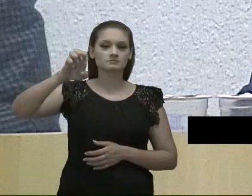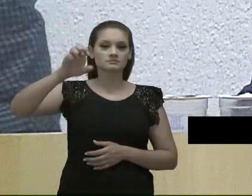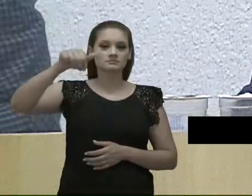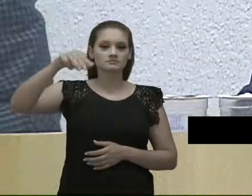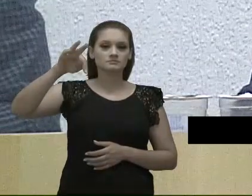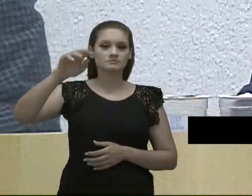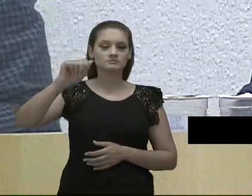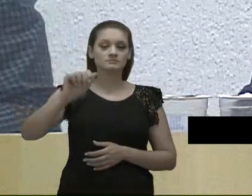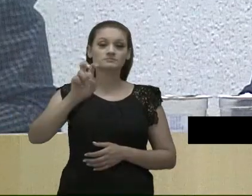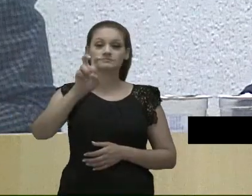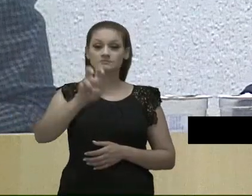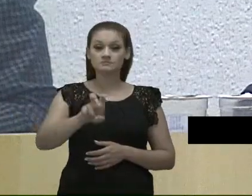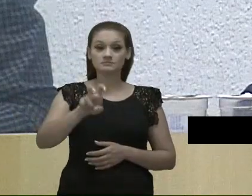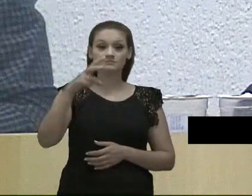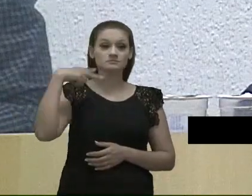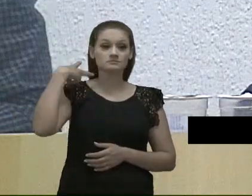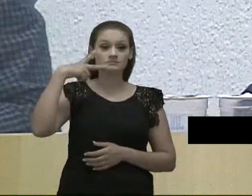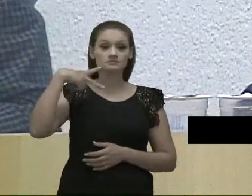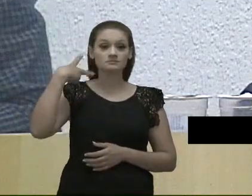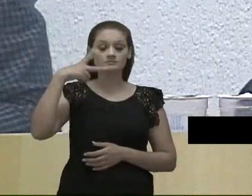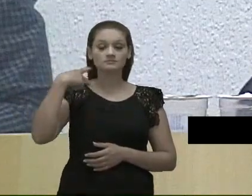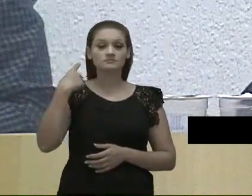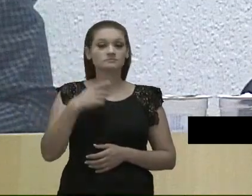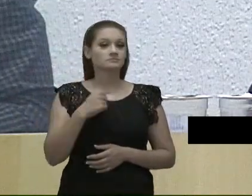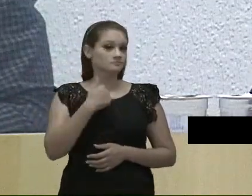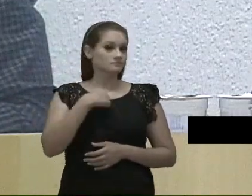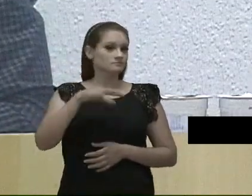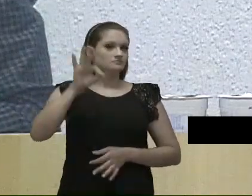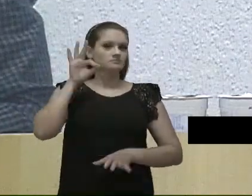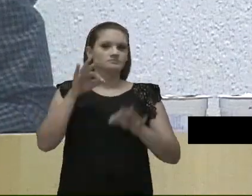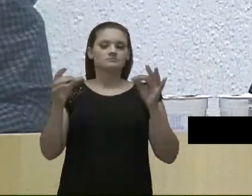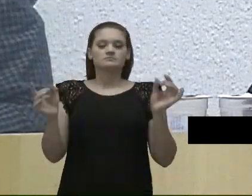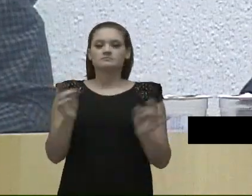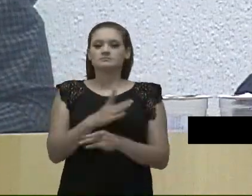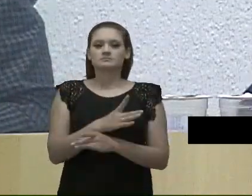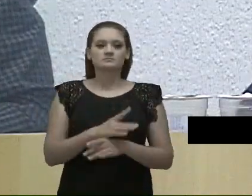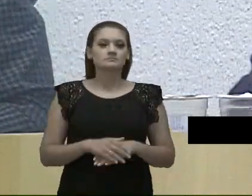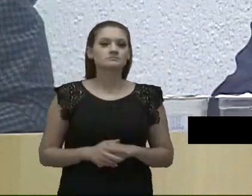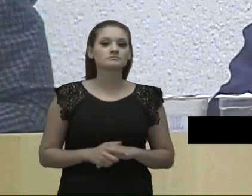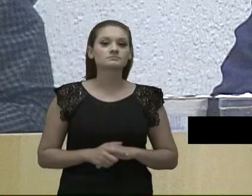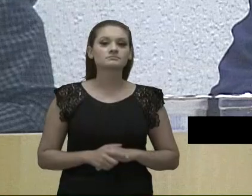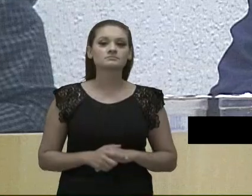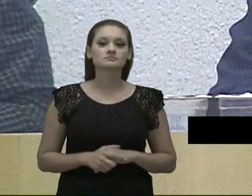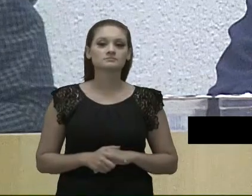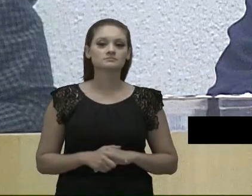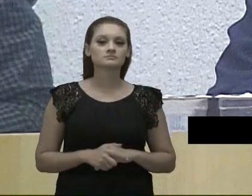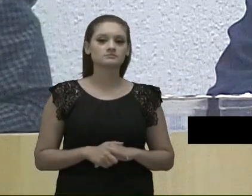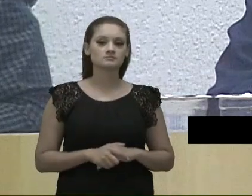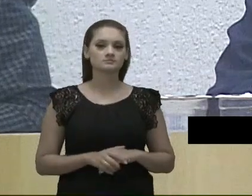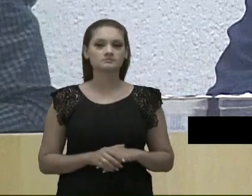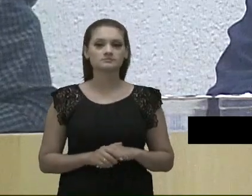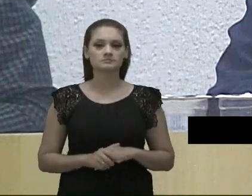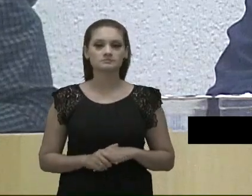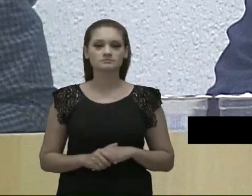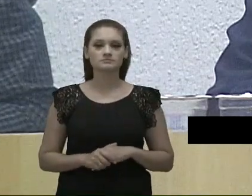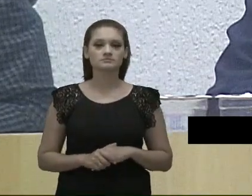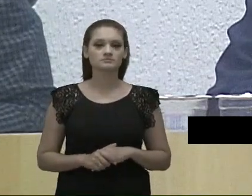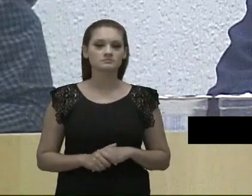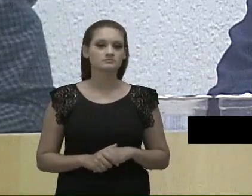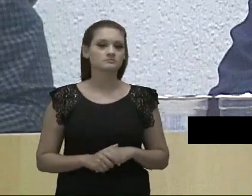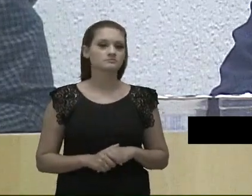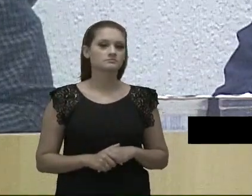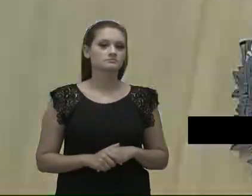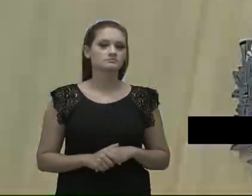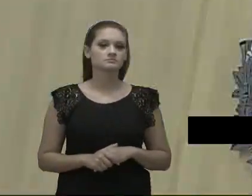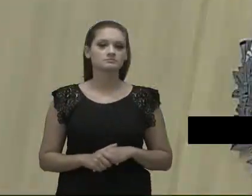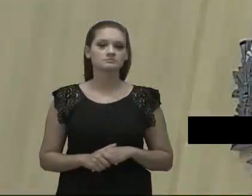nenhuma deliberação é monocrática. Eu decido, pronto, acabou. Não. Aqui, se não tiver aprovação do vereador Serginho,